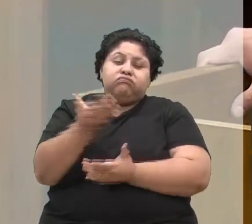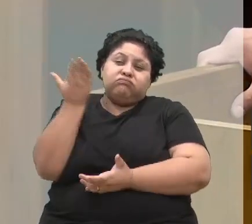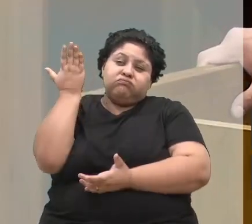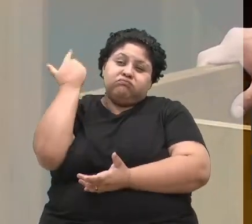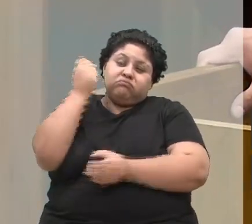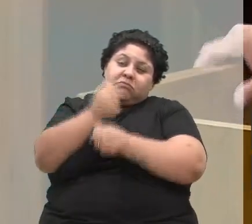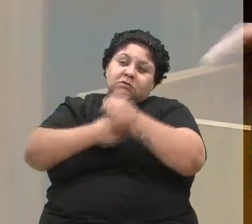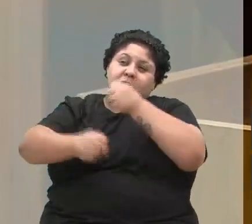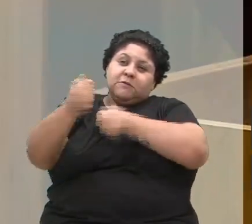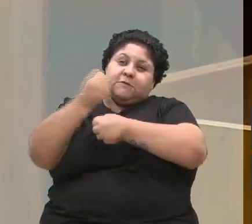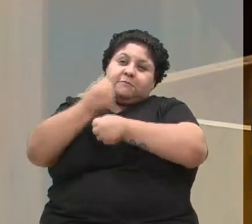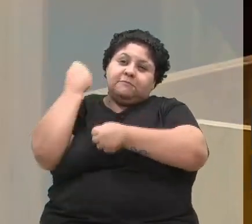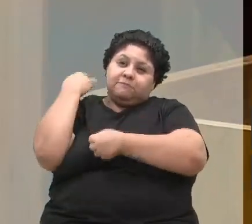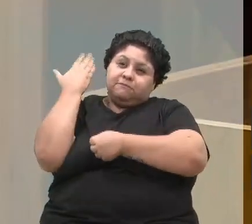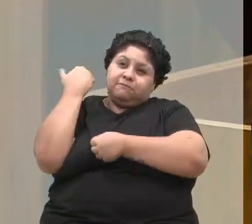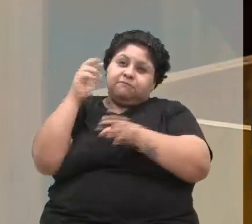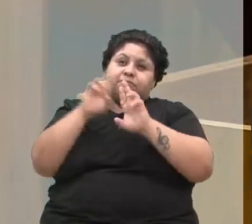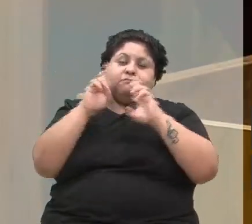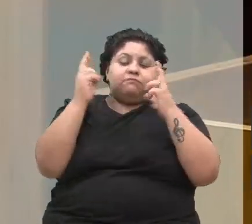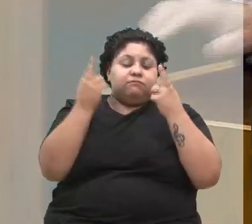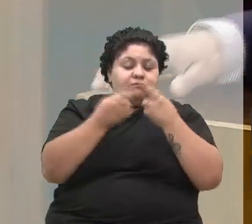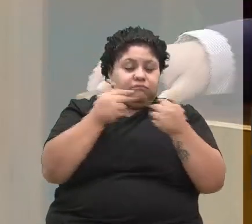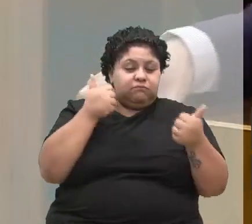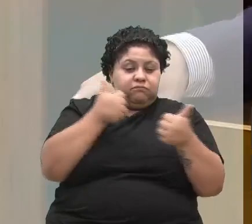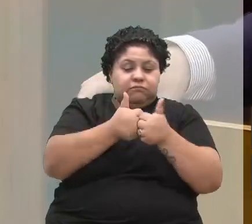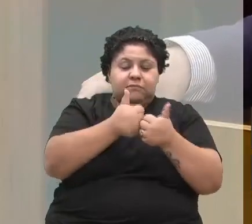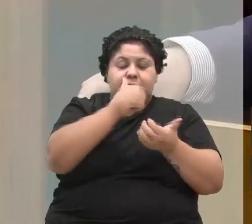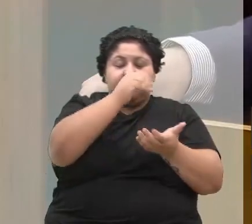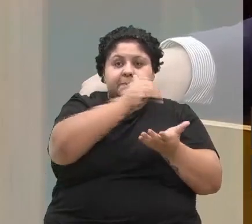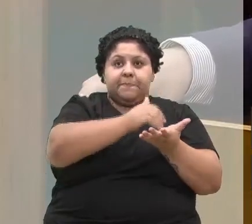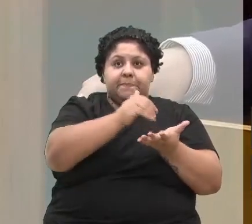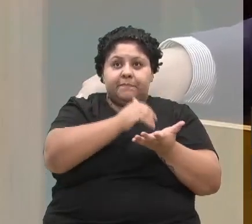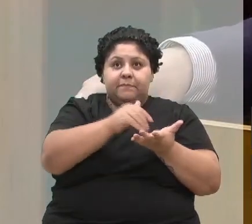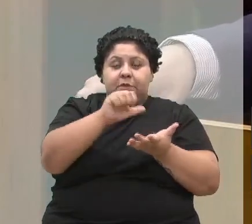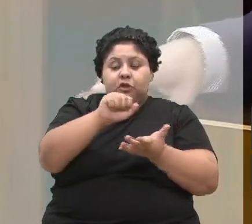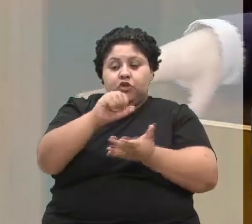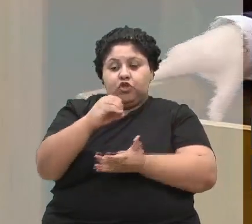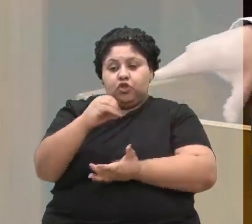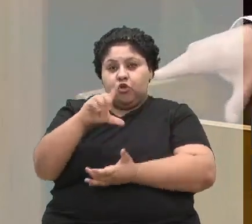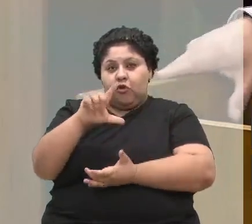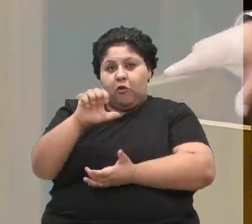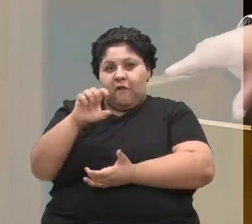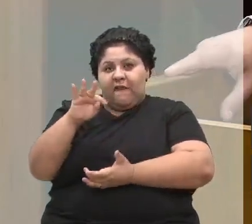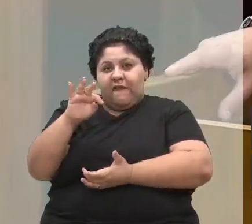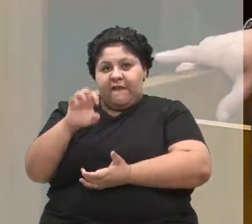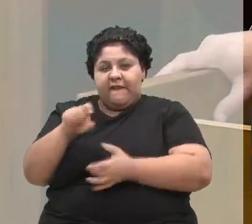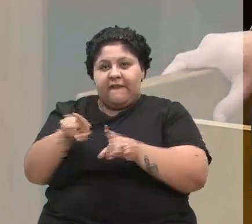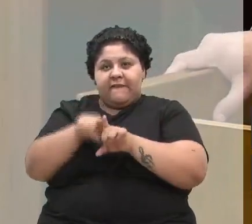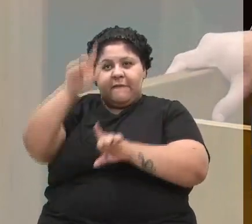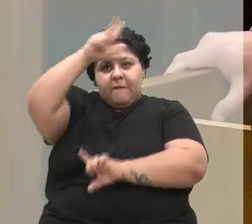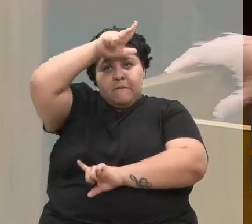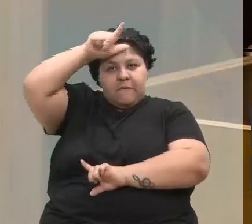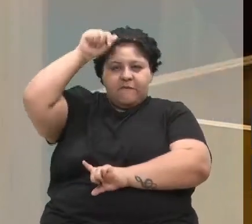passado, com reuniões diversas, juntamente com o secretário Solete, inclusive com o prefeito